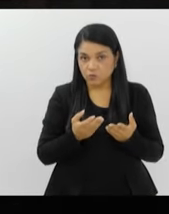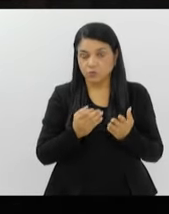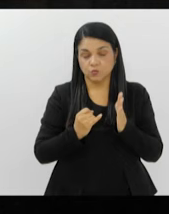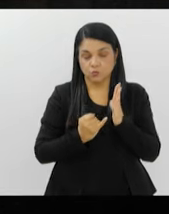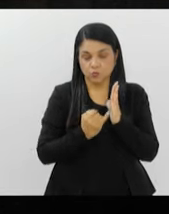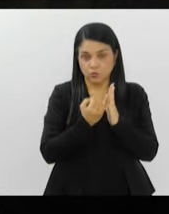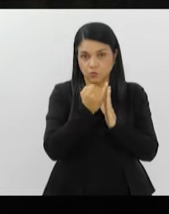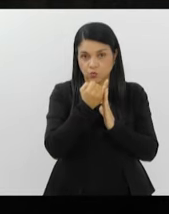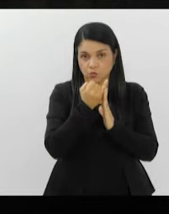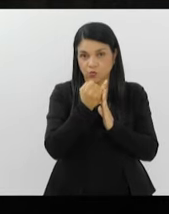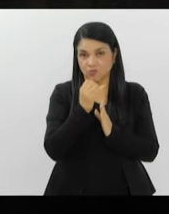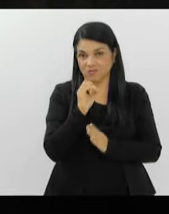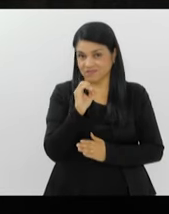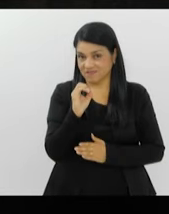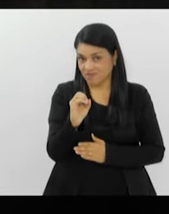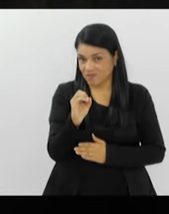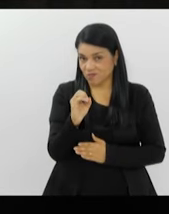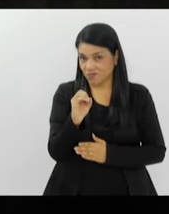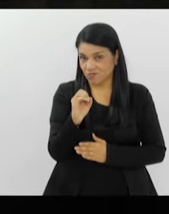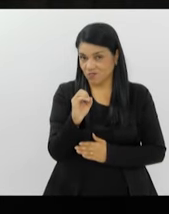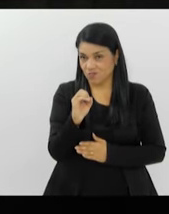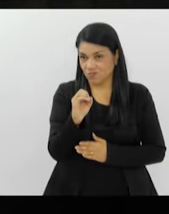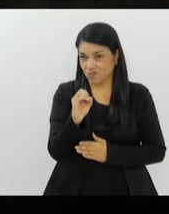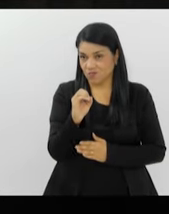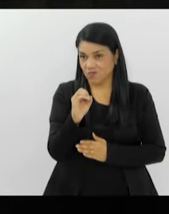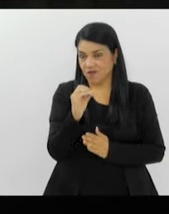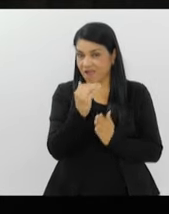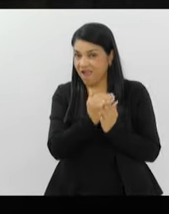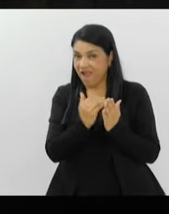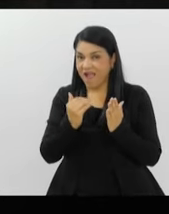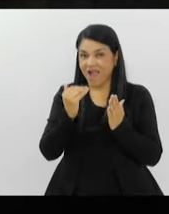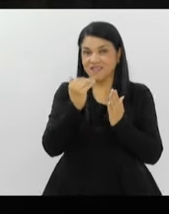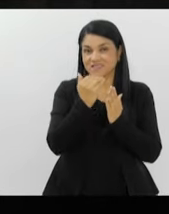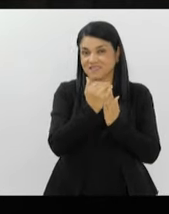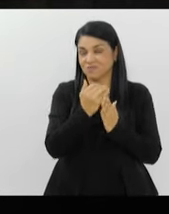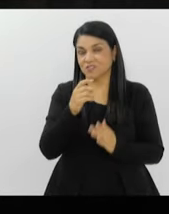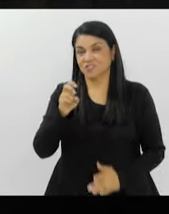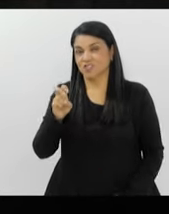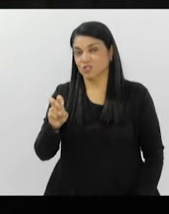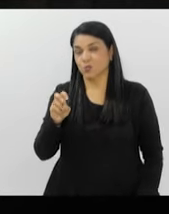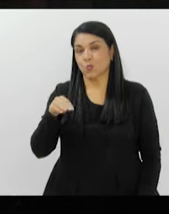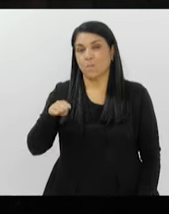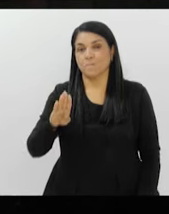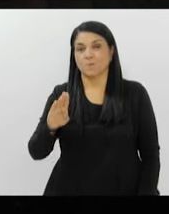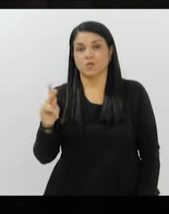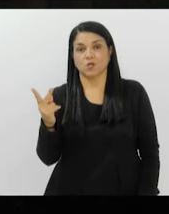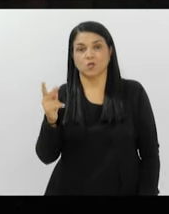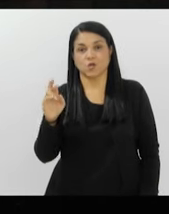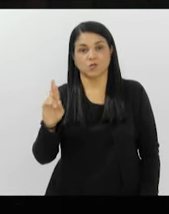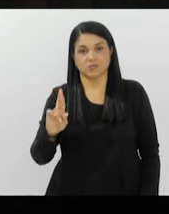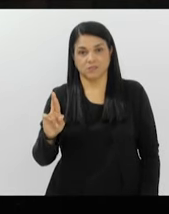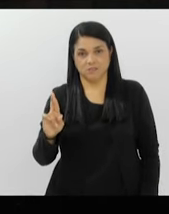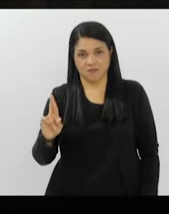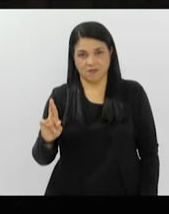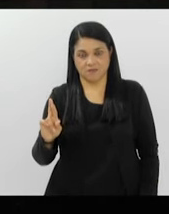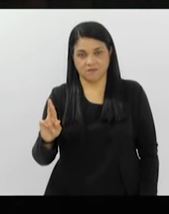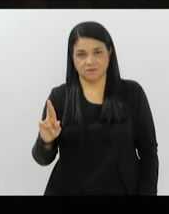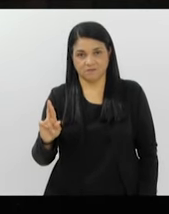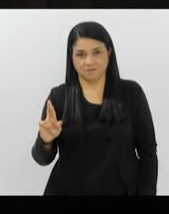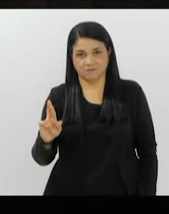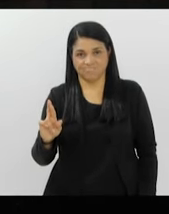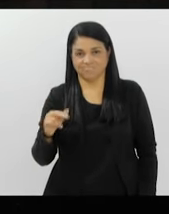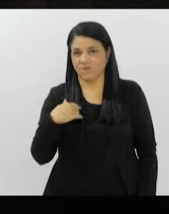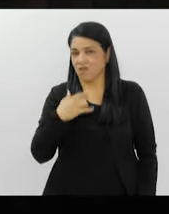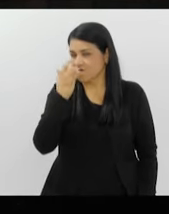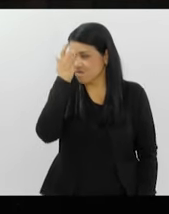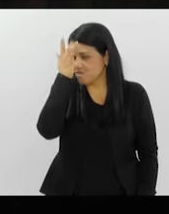juros zero será superior a R bilhões me Dea não é fácil